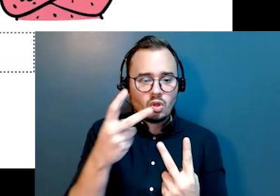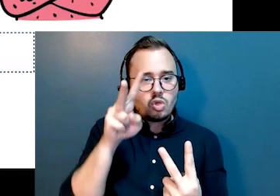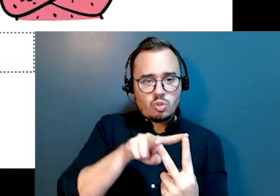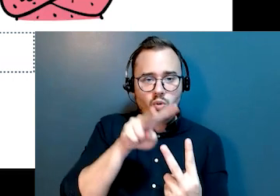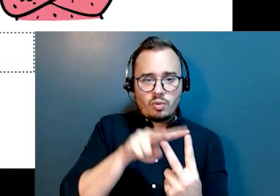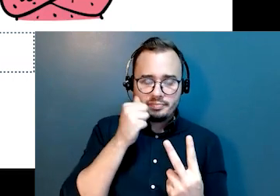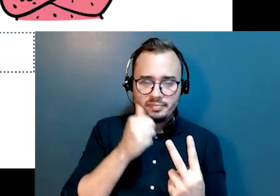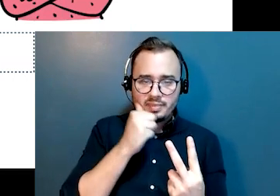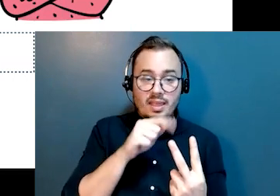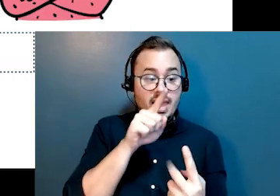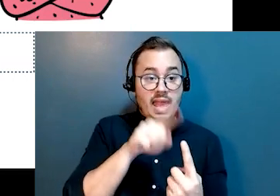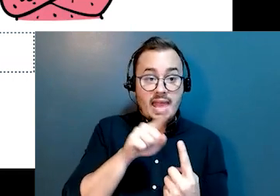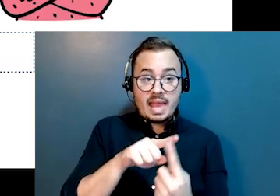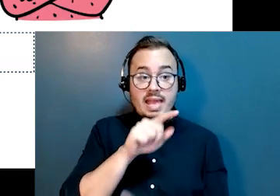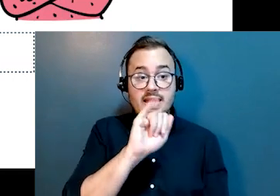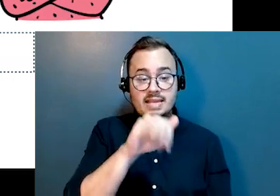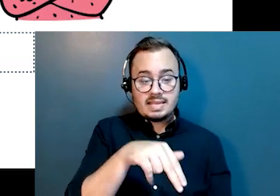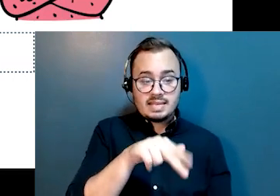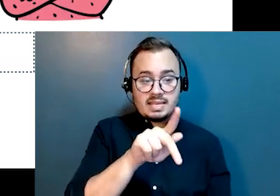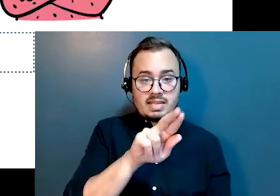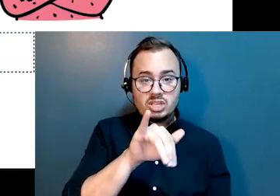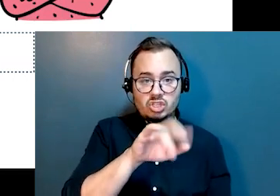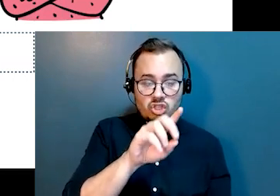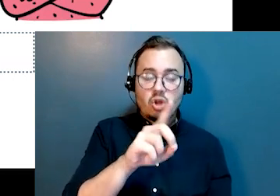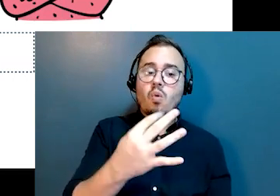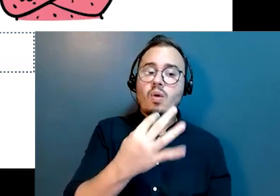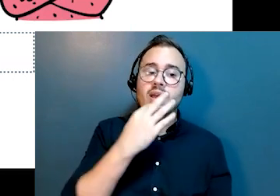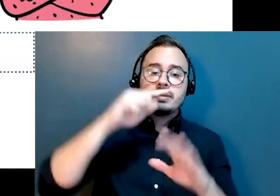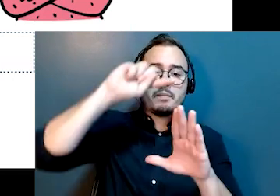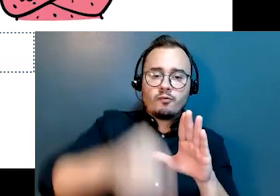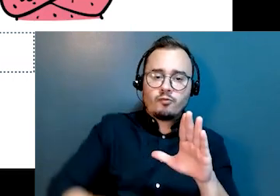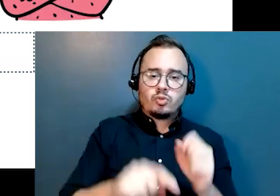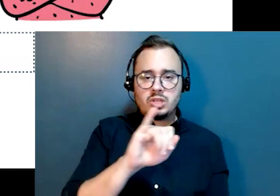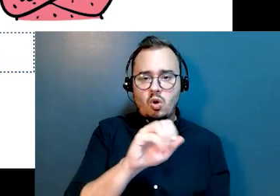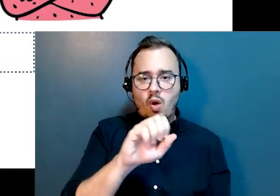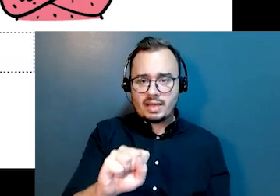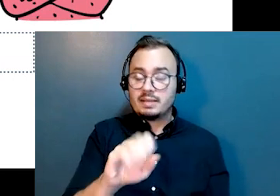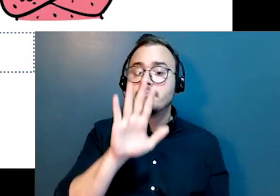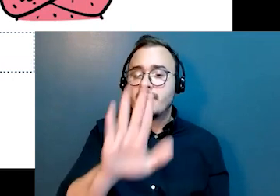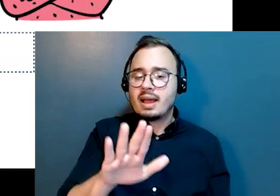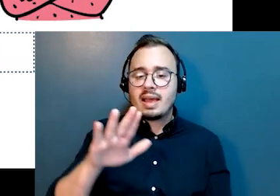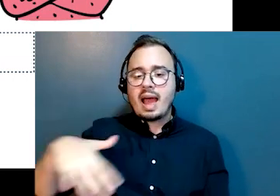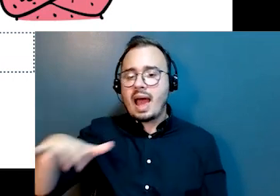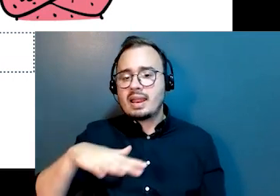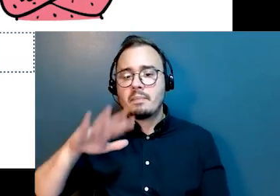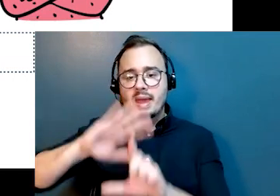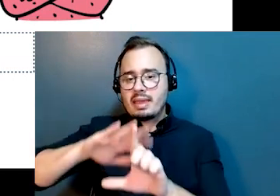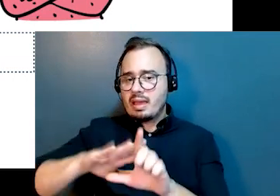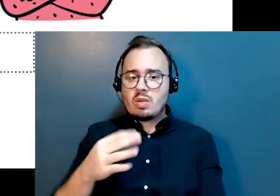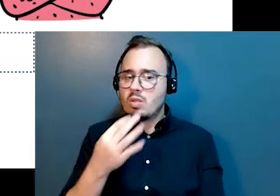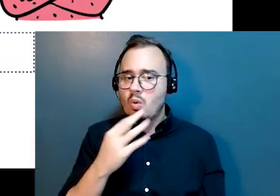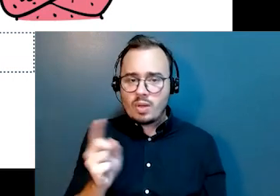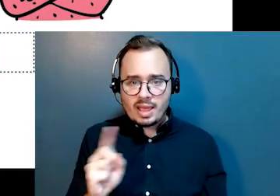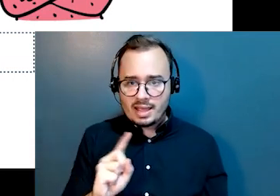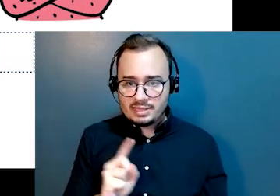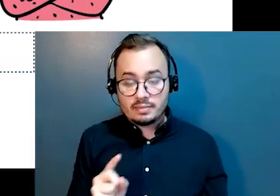Ingrid, ela tem um conhecimento profundo em iOS e ela não sabe nada sobre back-end. Então, como é que elas puxariam as atividades? A Ingrid